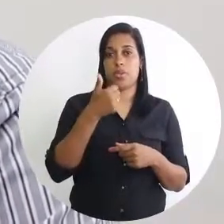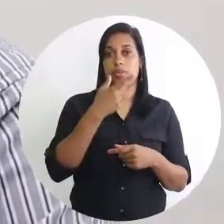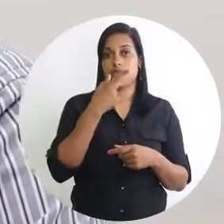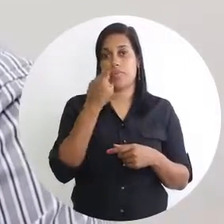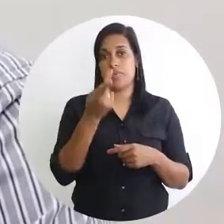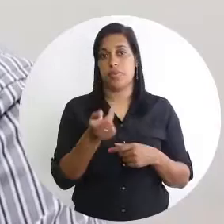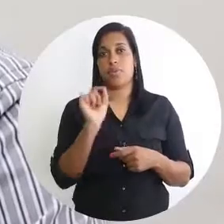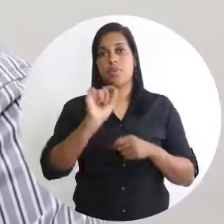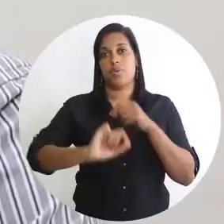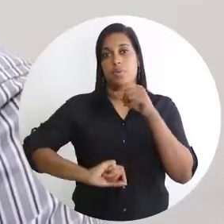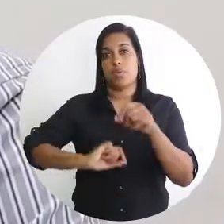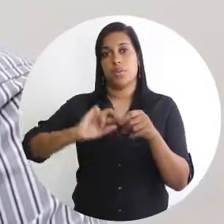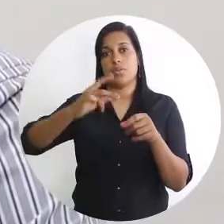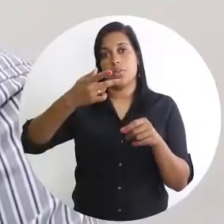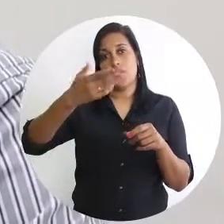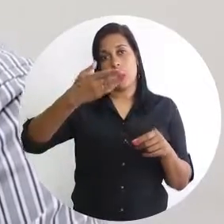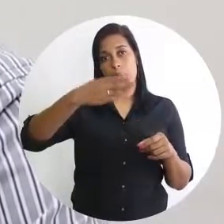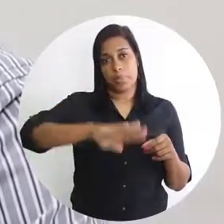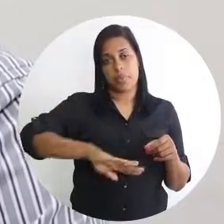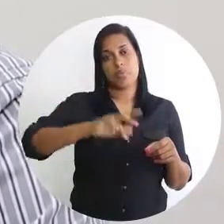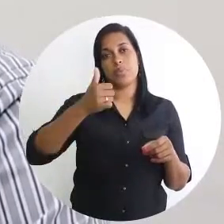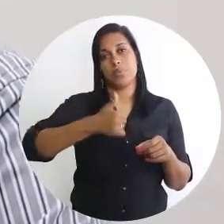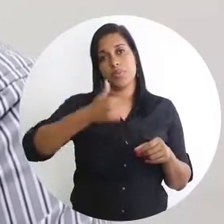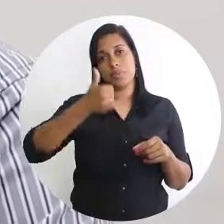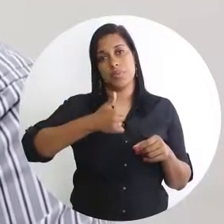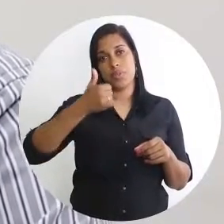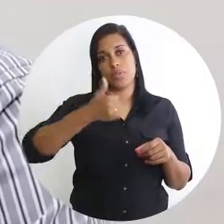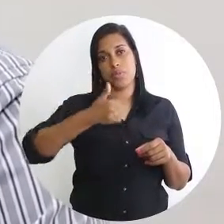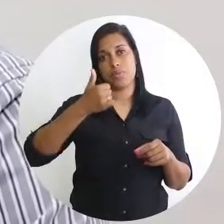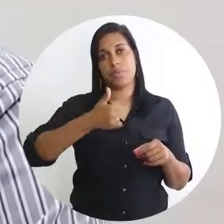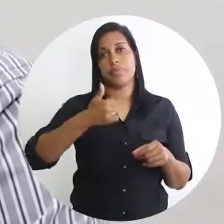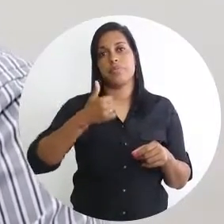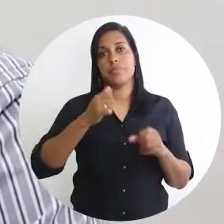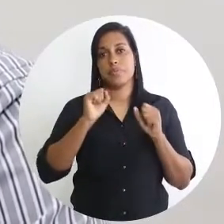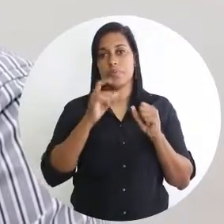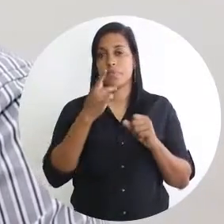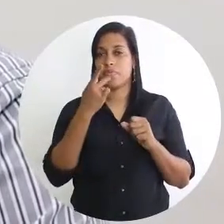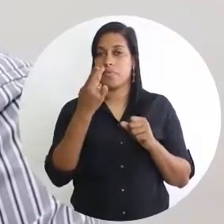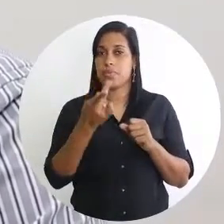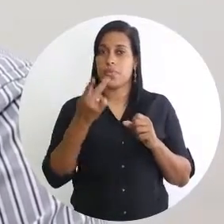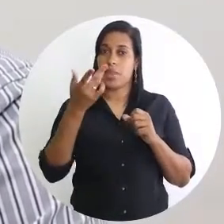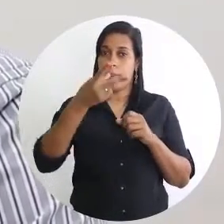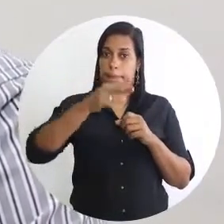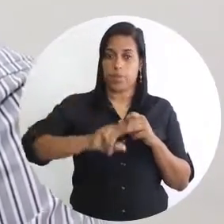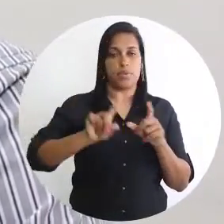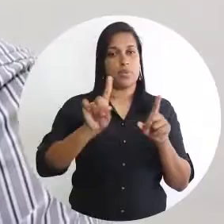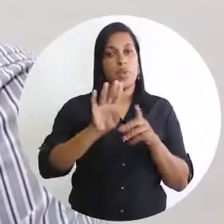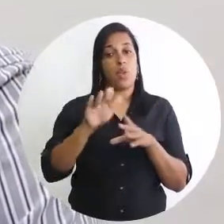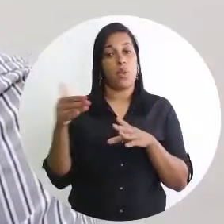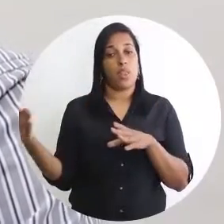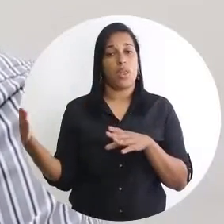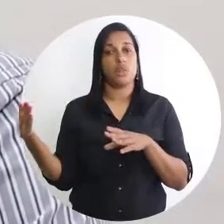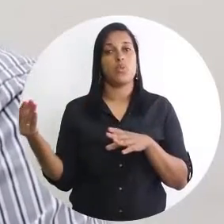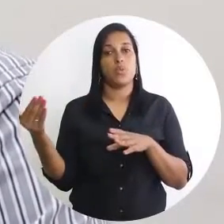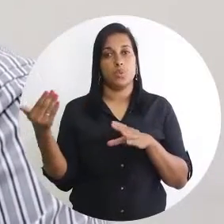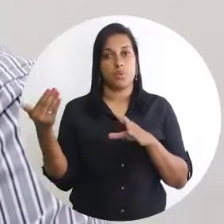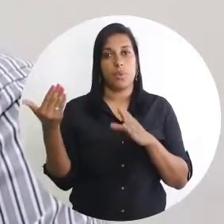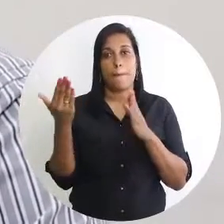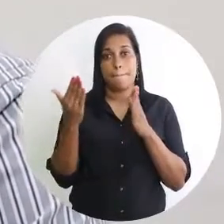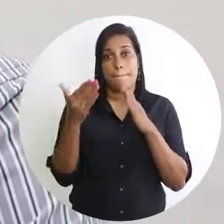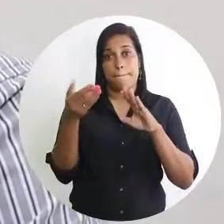dizer que aquele componente está abaixo daquele primeiro componente. Ou você pode dizer, não, esse componente não está abaixo, ele está ao lado. Então você